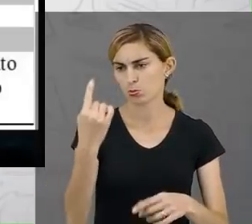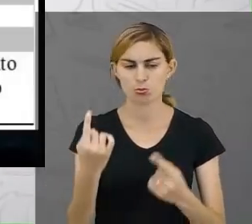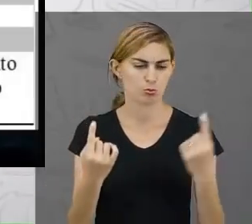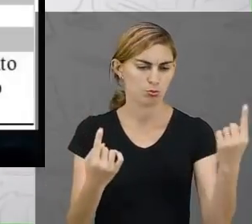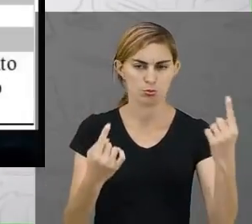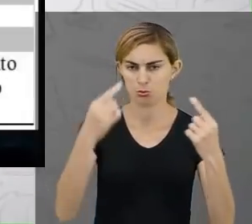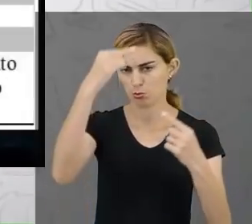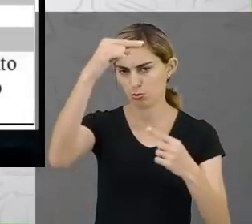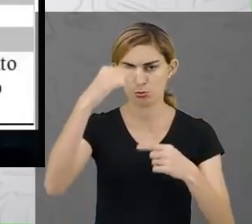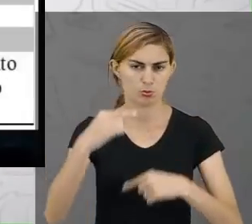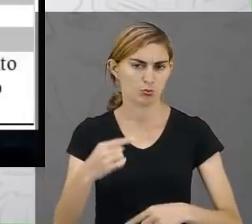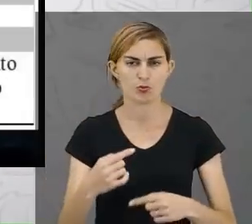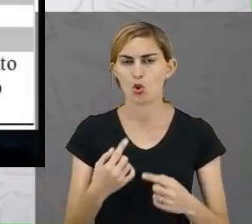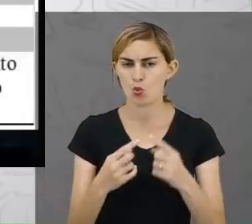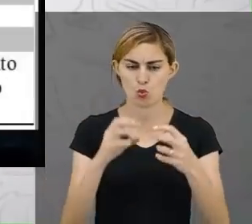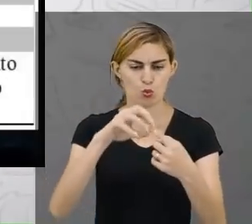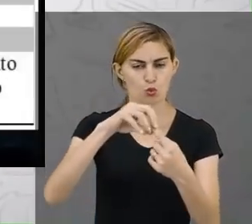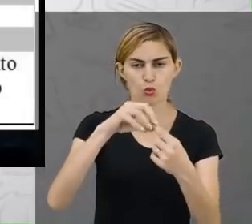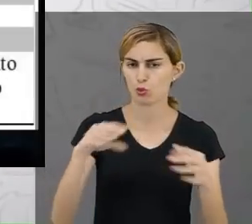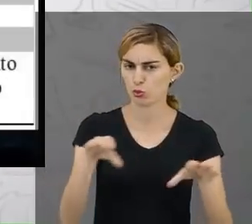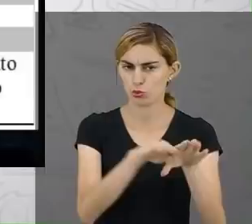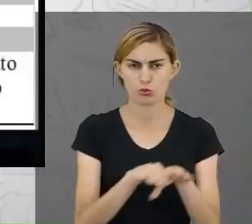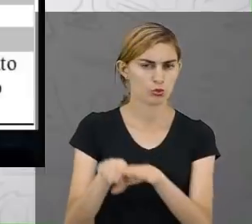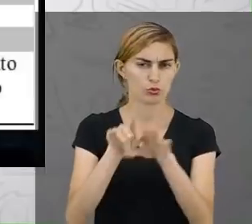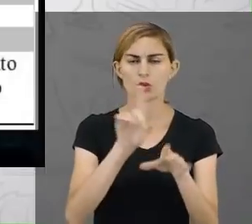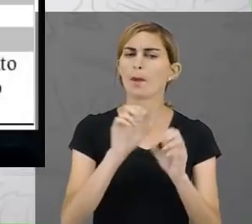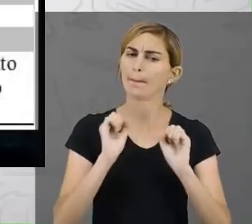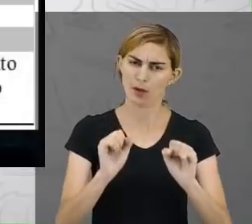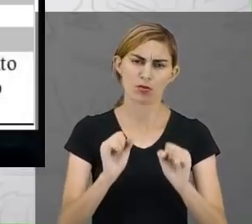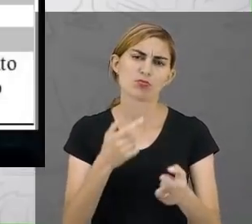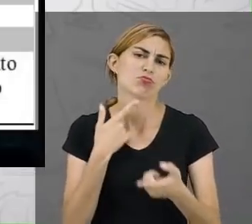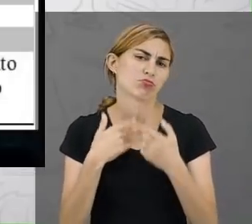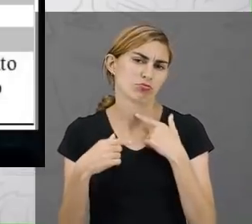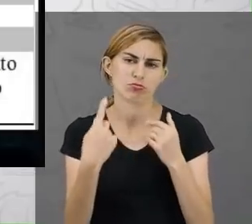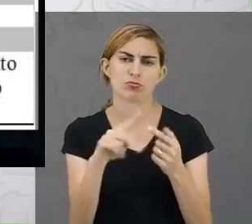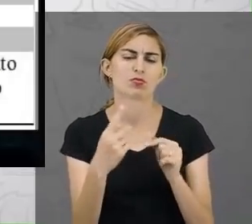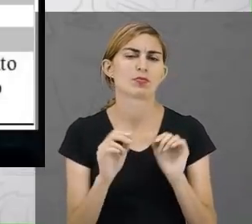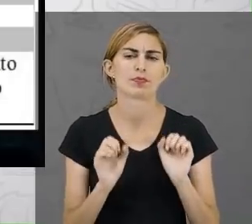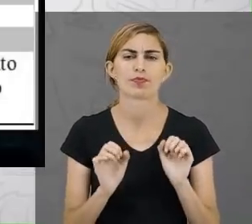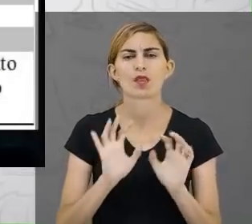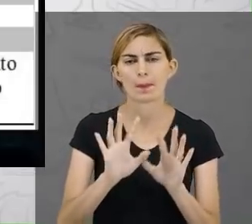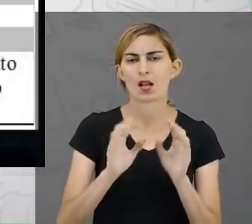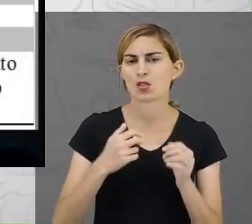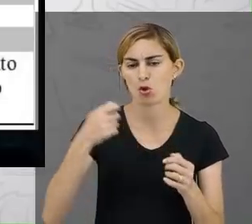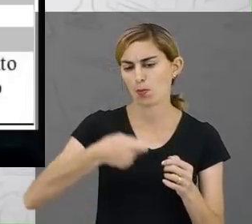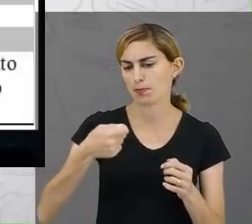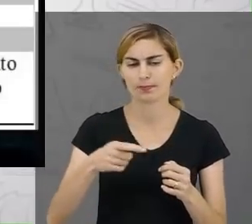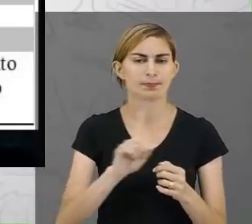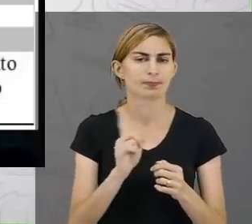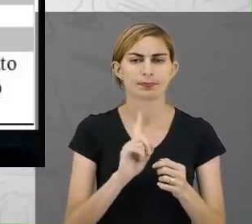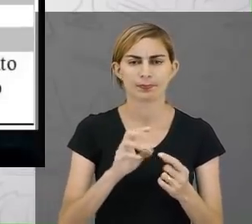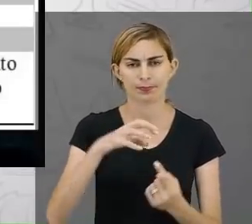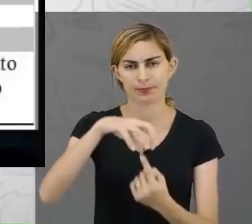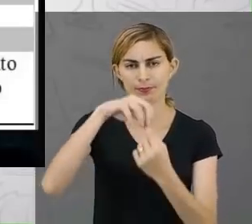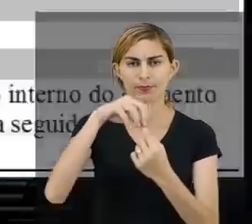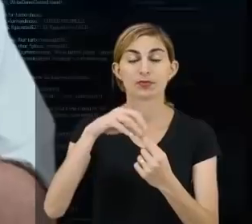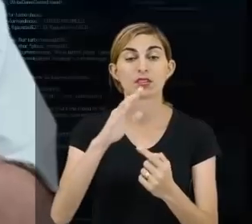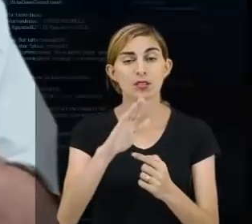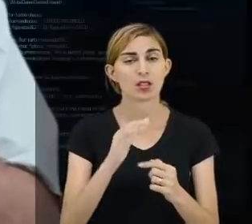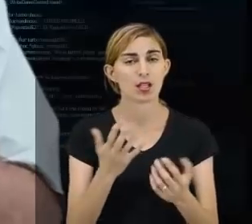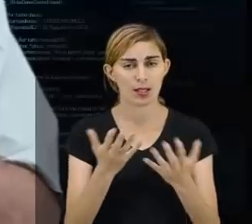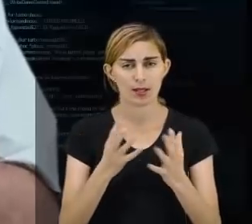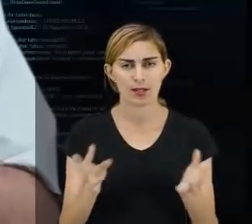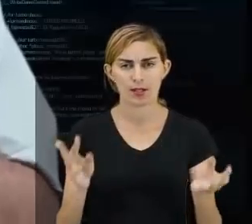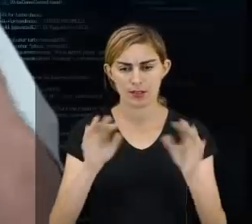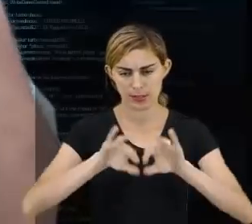você não precisa definir um espaçamento único para tudo. Se quiser, pode. Você pode colocar margem e colocar tudo a mesma coisa. Mas se você quiser